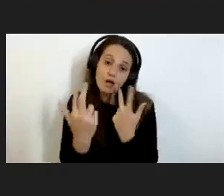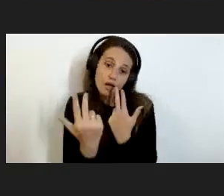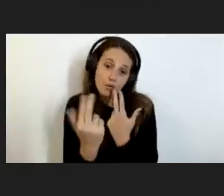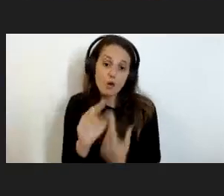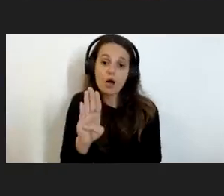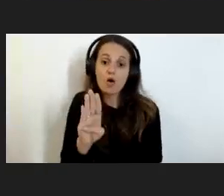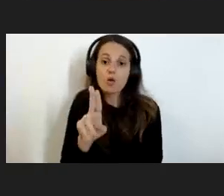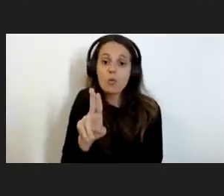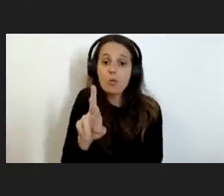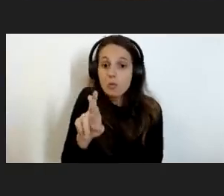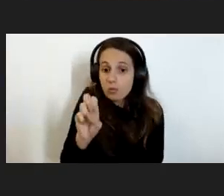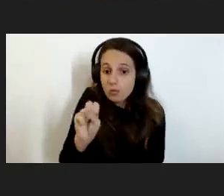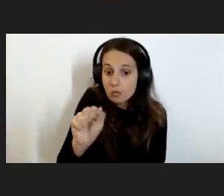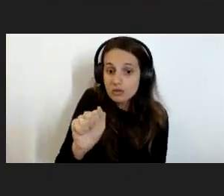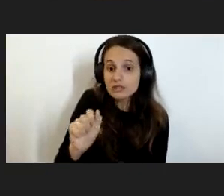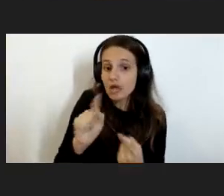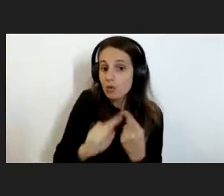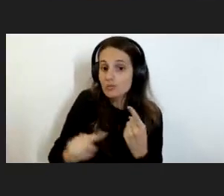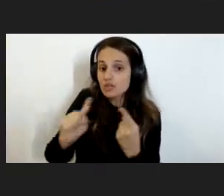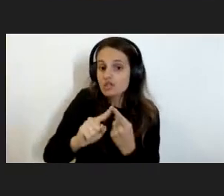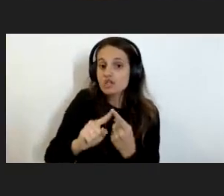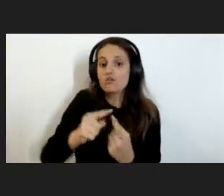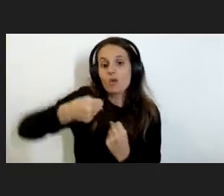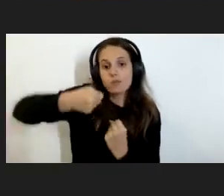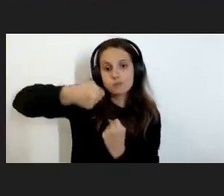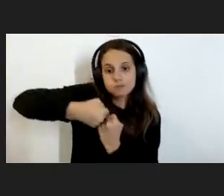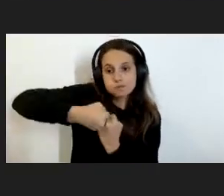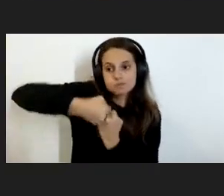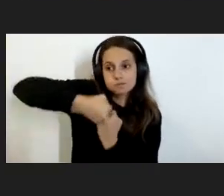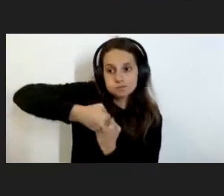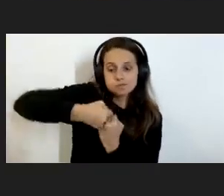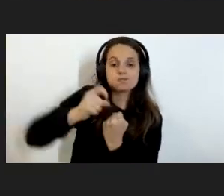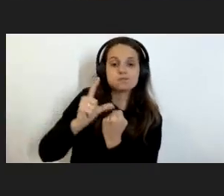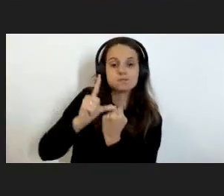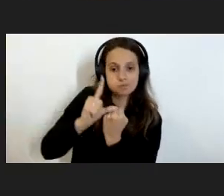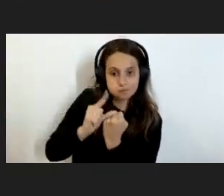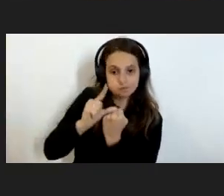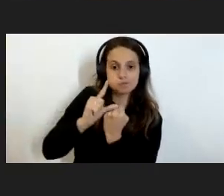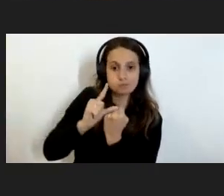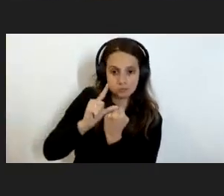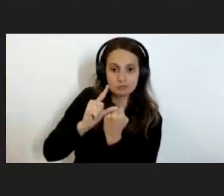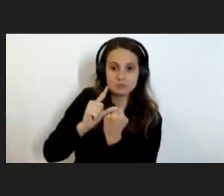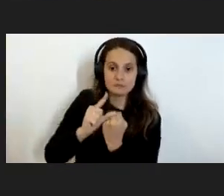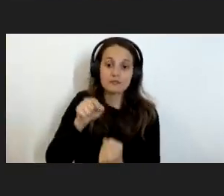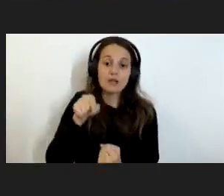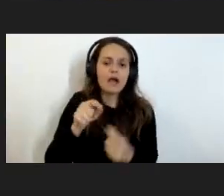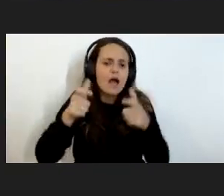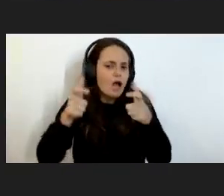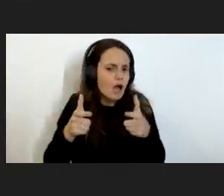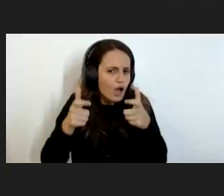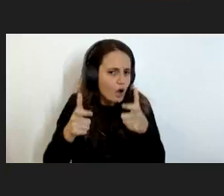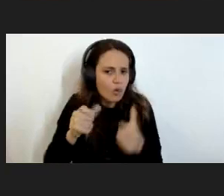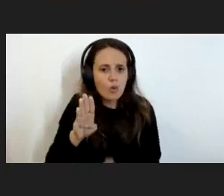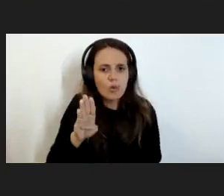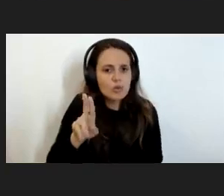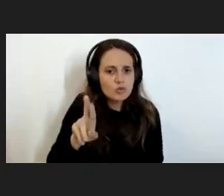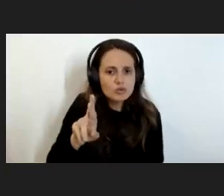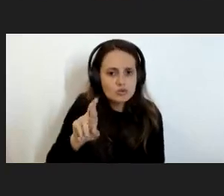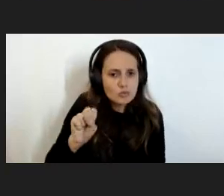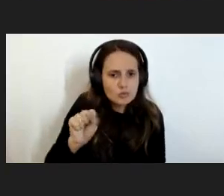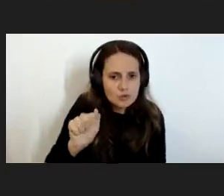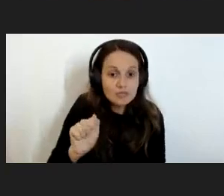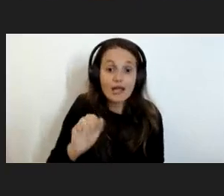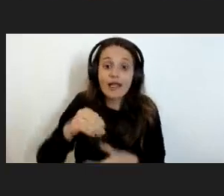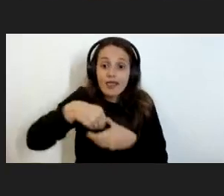para amortecer, tá? Só que essa bursa, ela encontra-se localizada em grandes